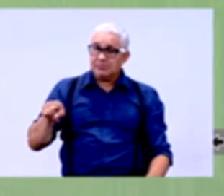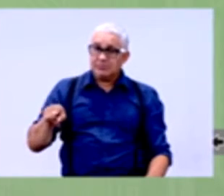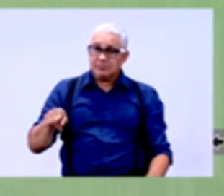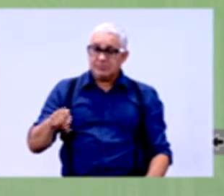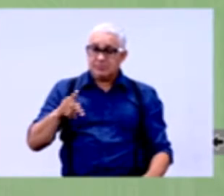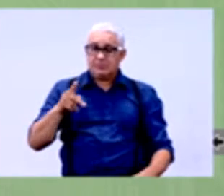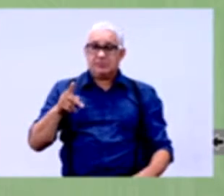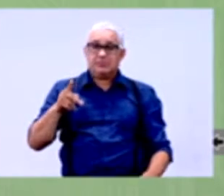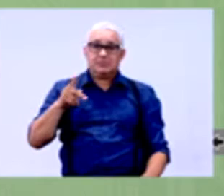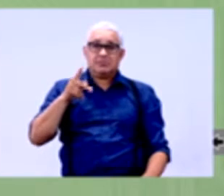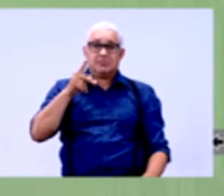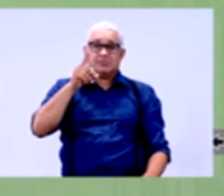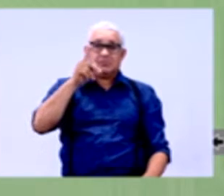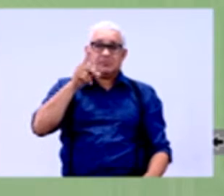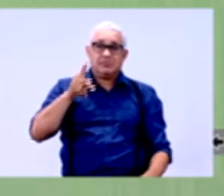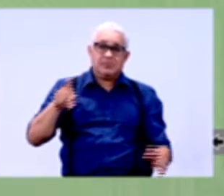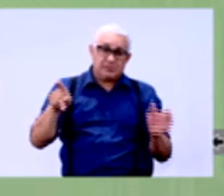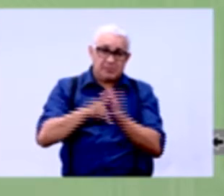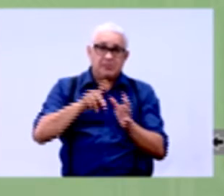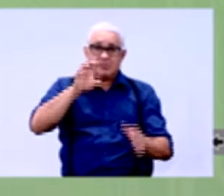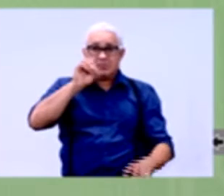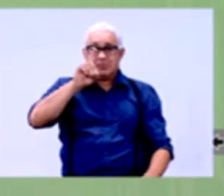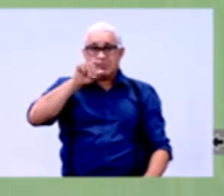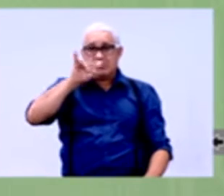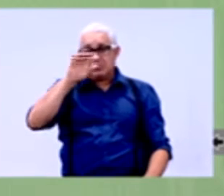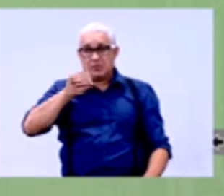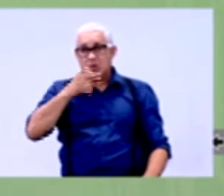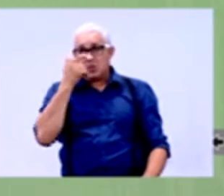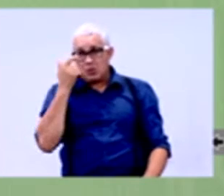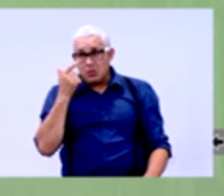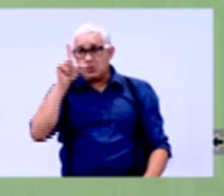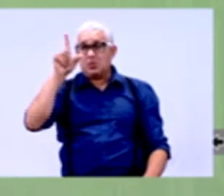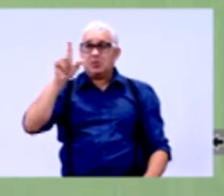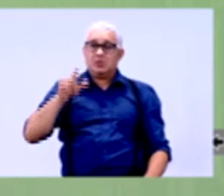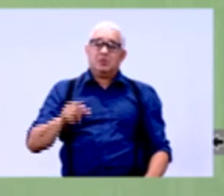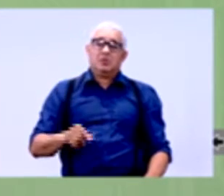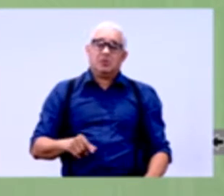código para outras